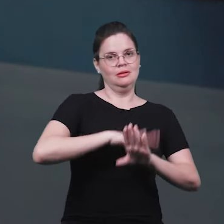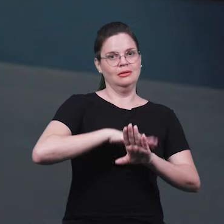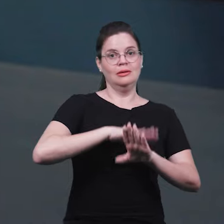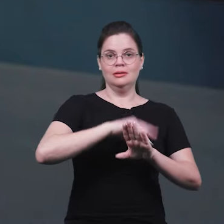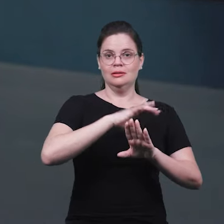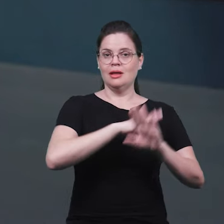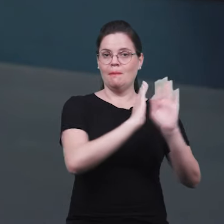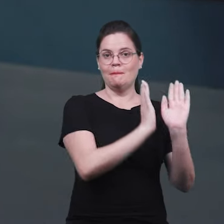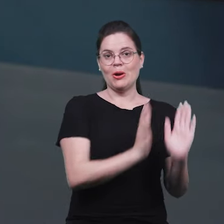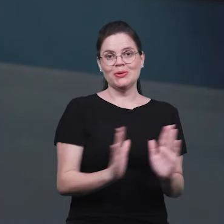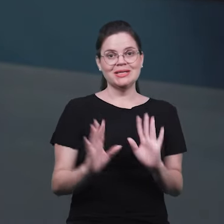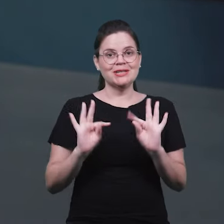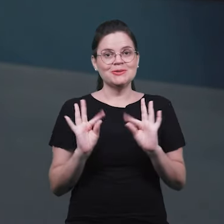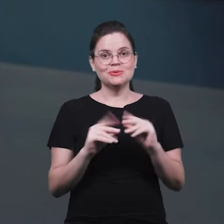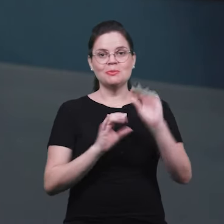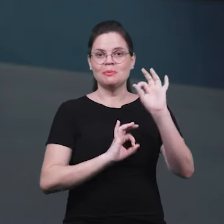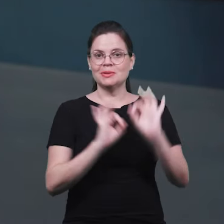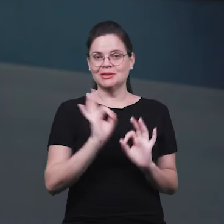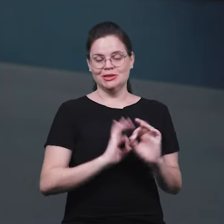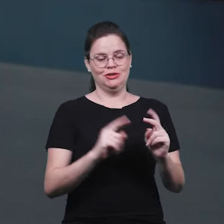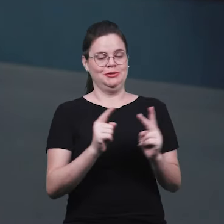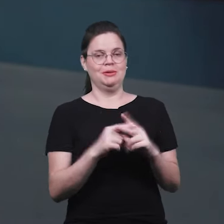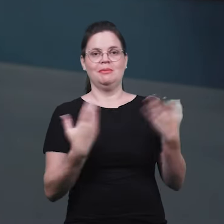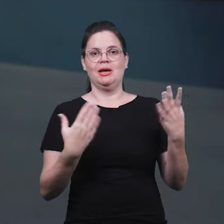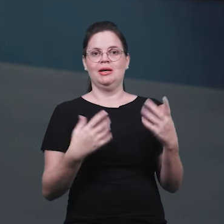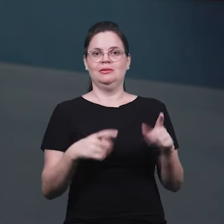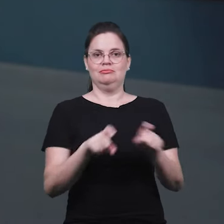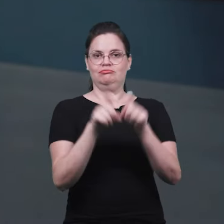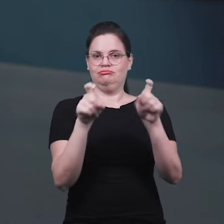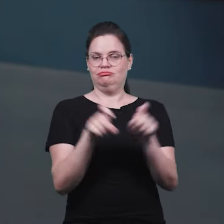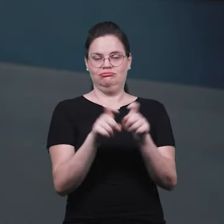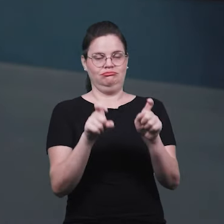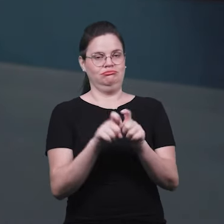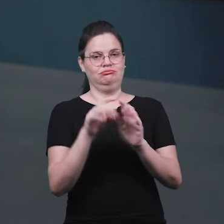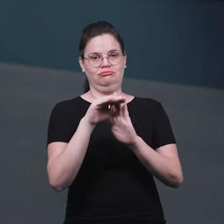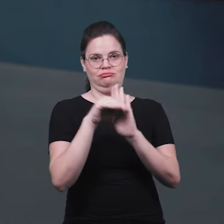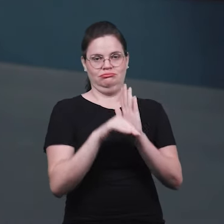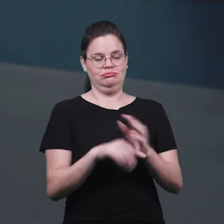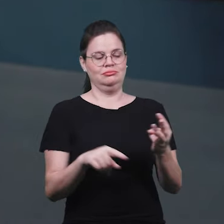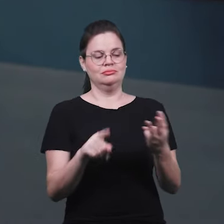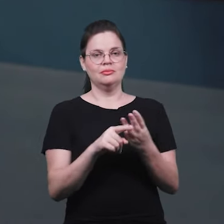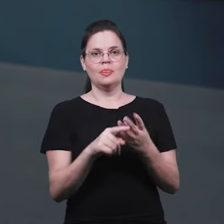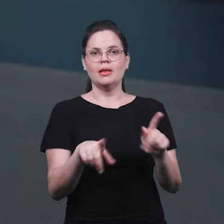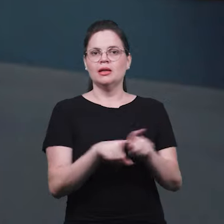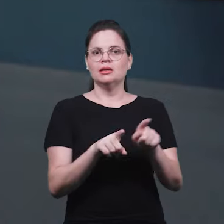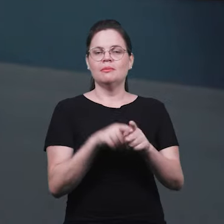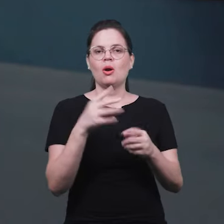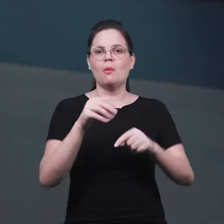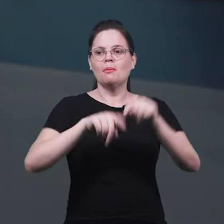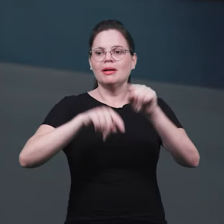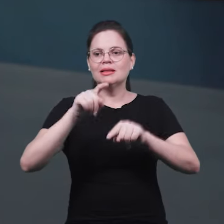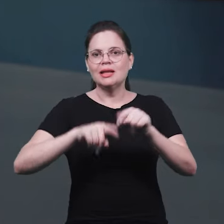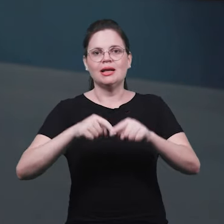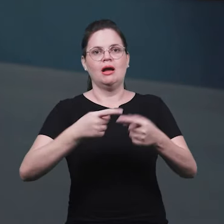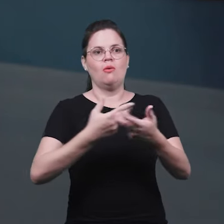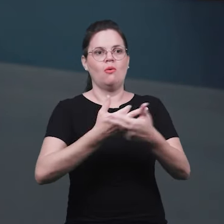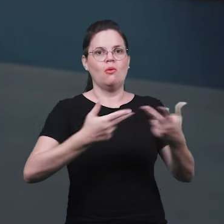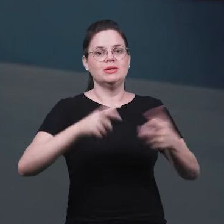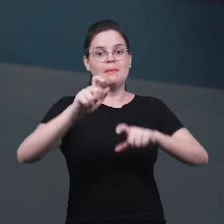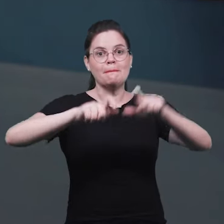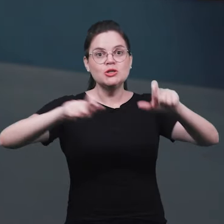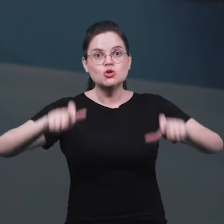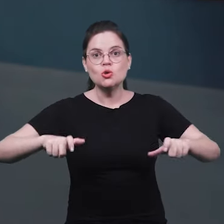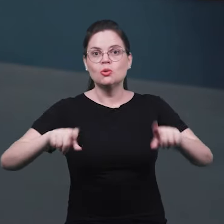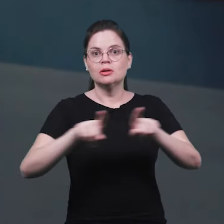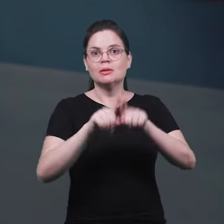todo um processo de planejamento, de programação, né? Um processo de mobilização de equipamentos, mobilização de pessoas,